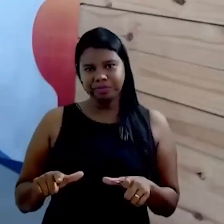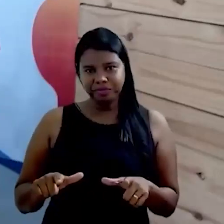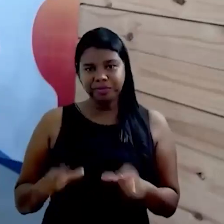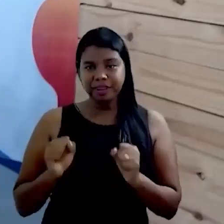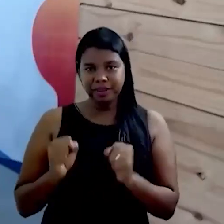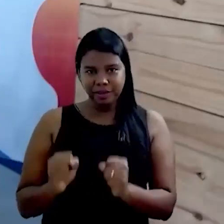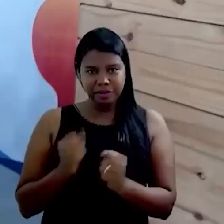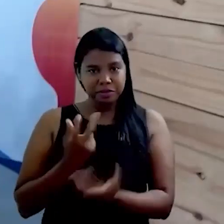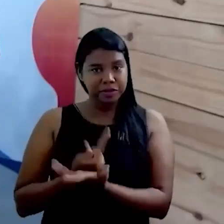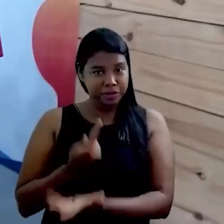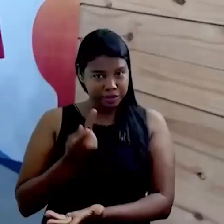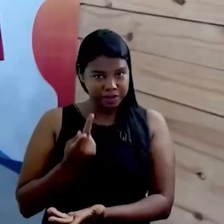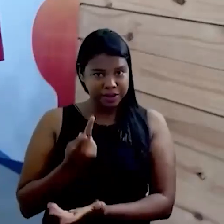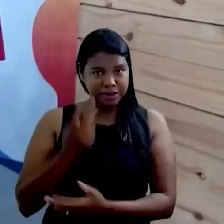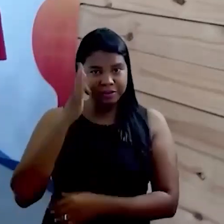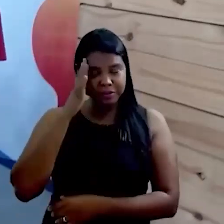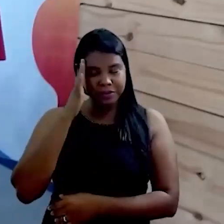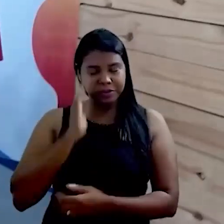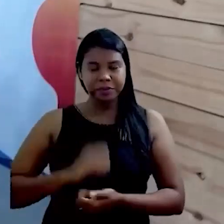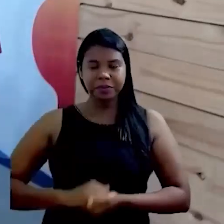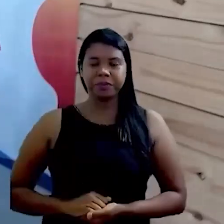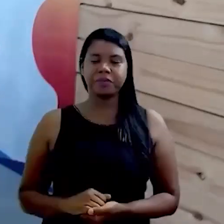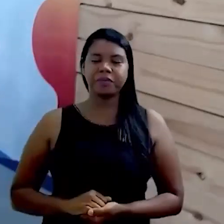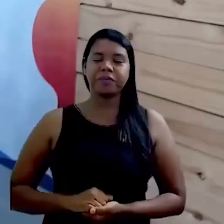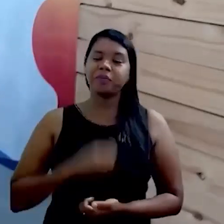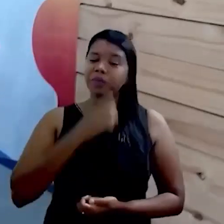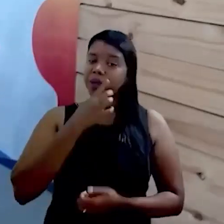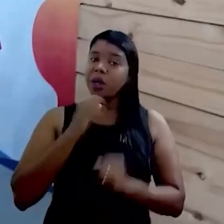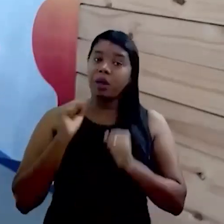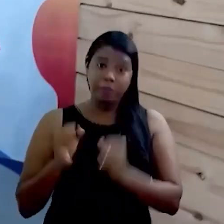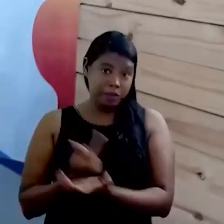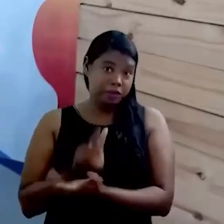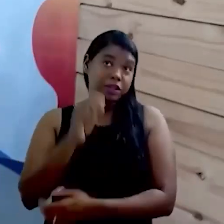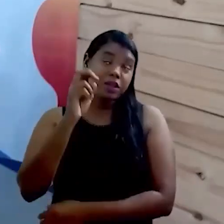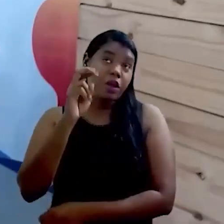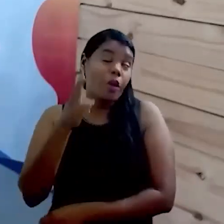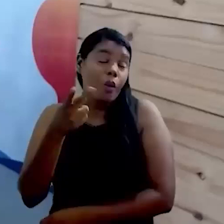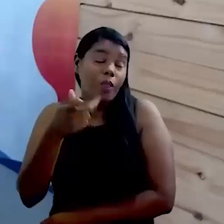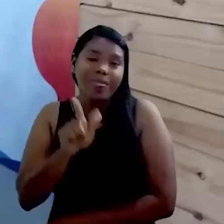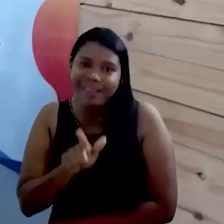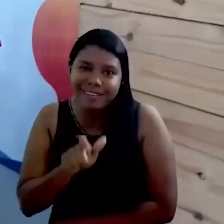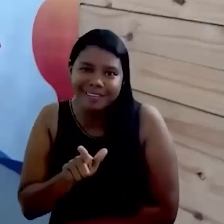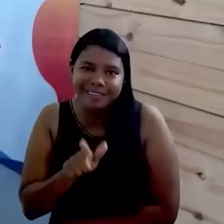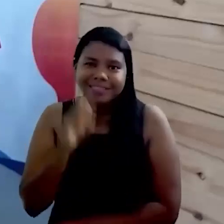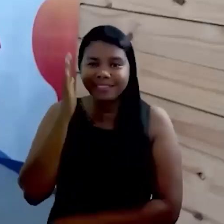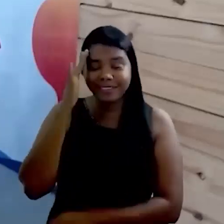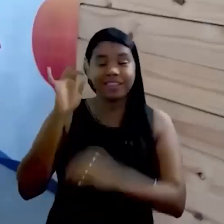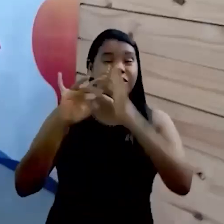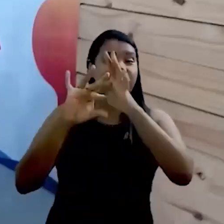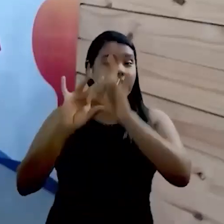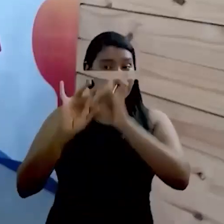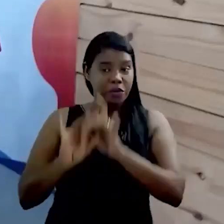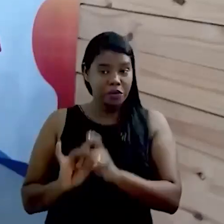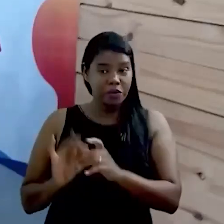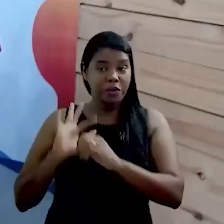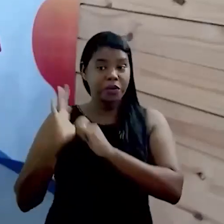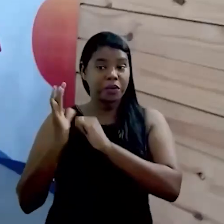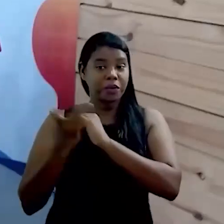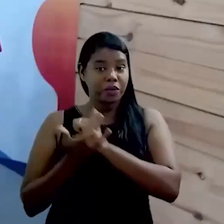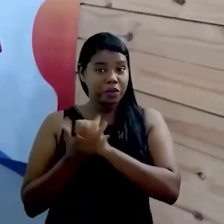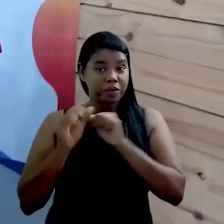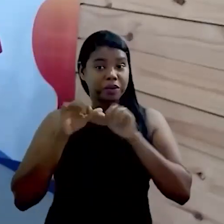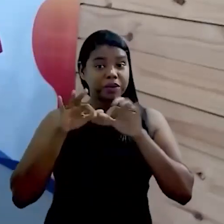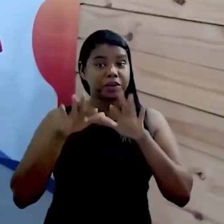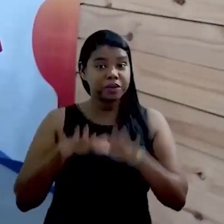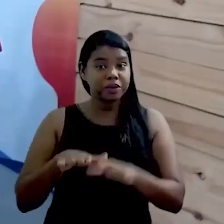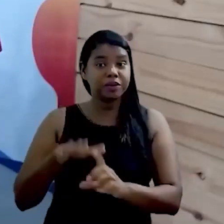elas podem acontecer, né? Porque quando a gente fala tendência, pode acontecer e pode não acontecer. Nós estamos num contexto pós-pandemia, né? Isso com certeza